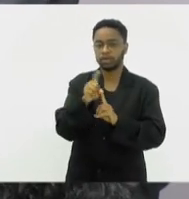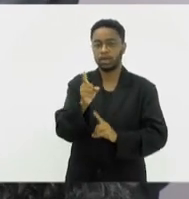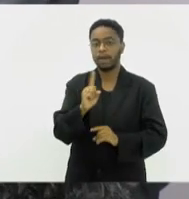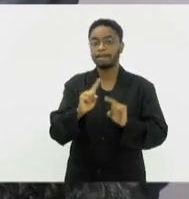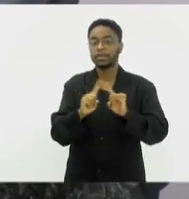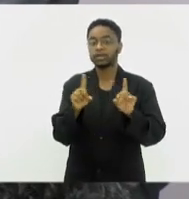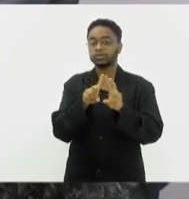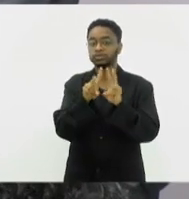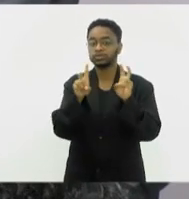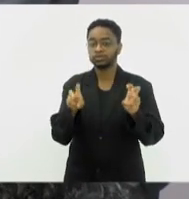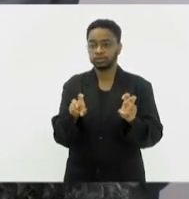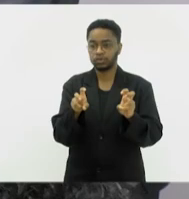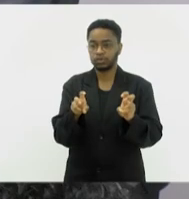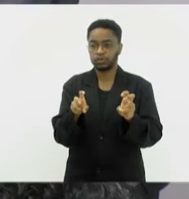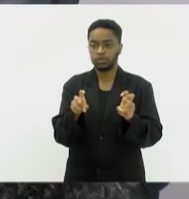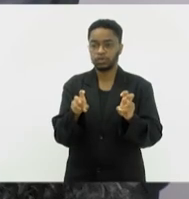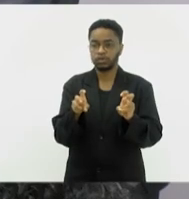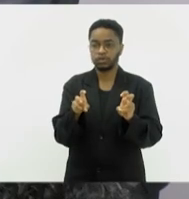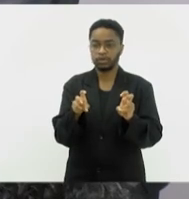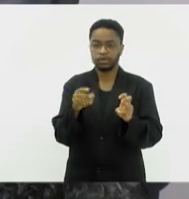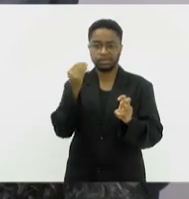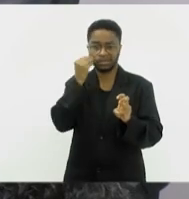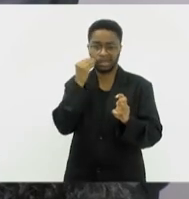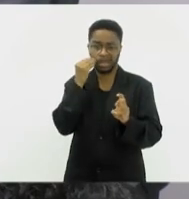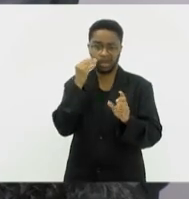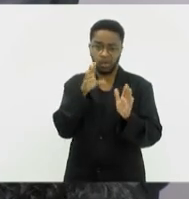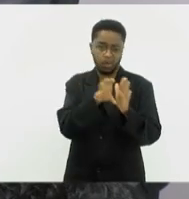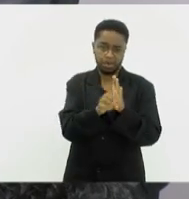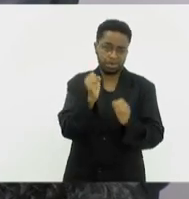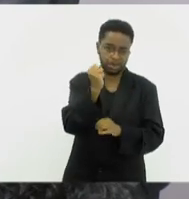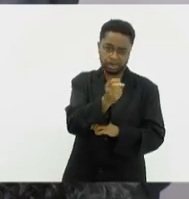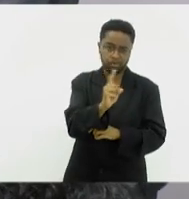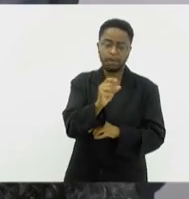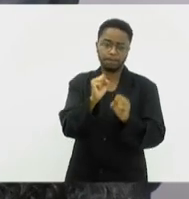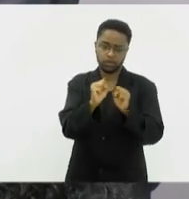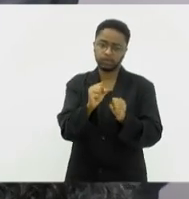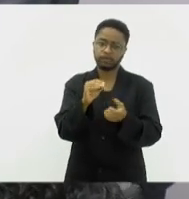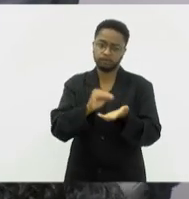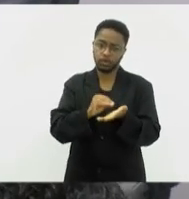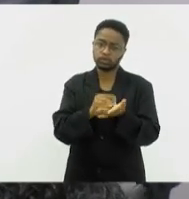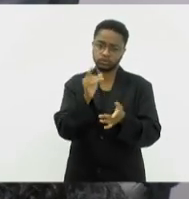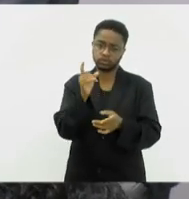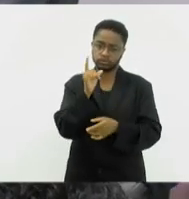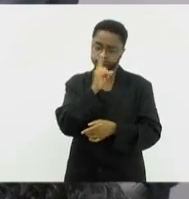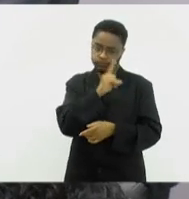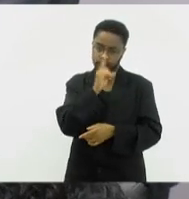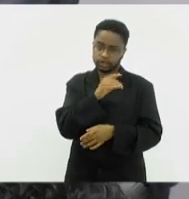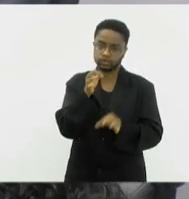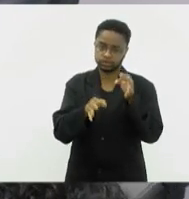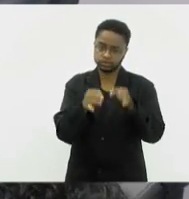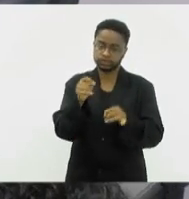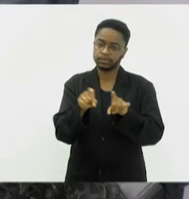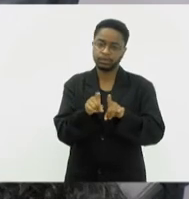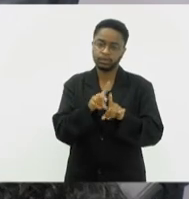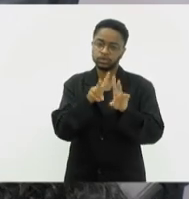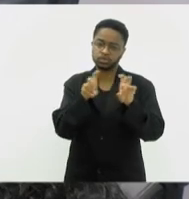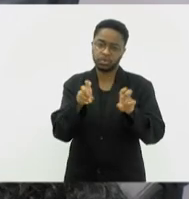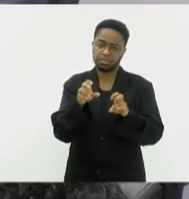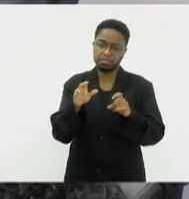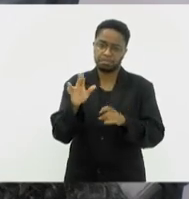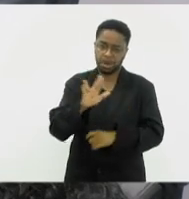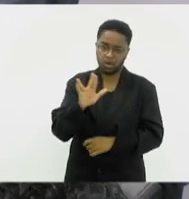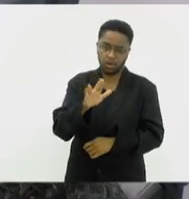aquele episódio, não digo a tentativa de latrocínio, que pode, de fato, ter sido uma injustiça, e acredito que foi, não sob a questão da maconha, que eu